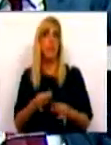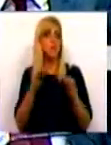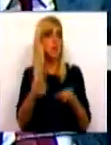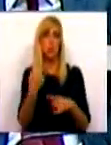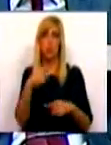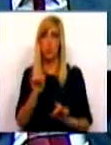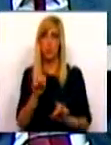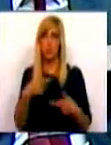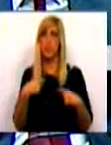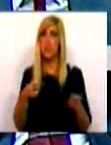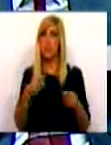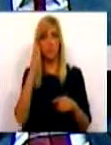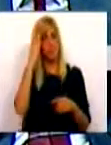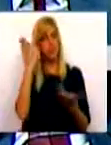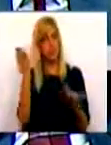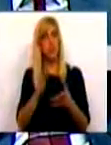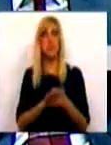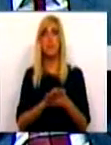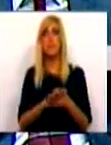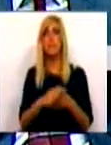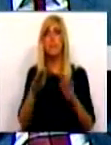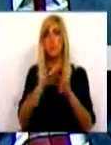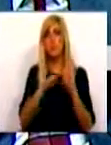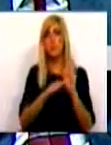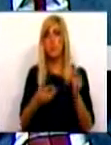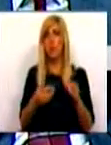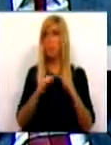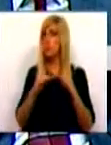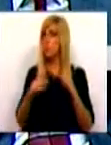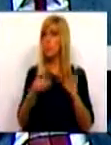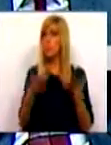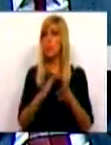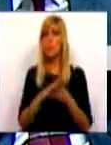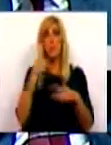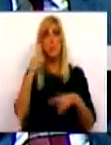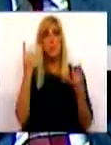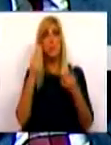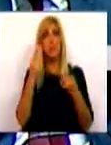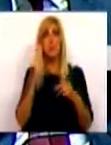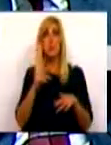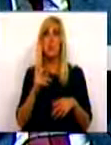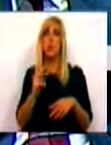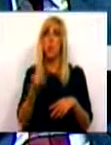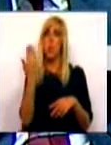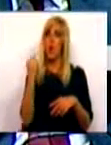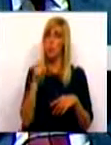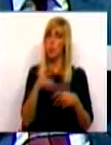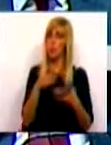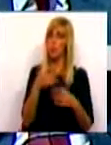A despesa prevista no Programa de Estabilidade apresentado há um ano, nesta Casa,